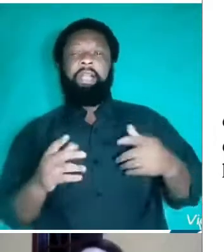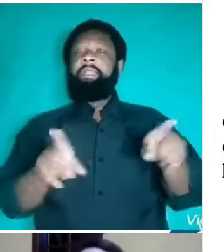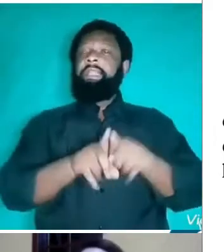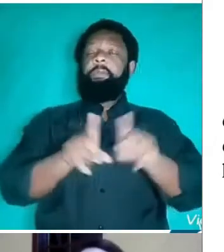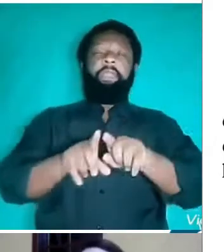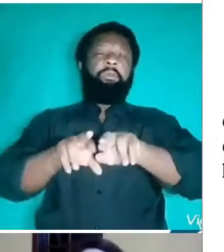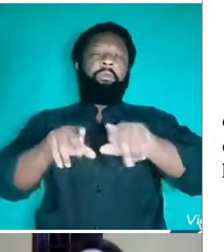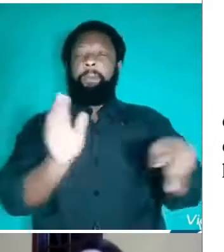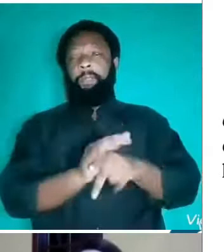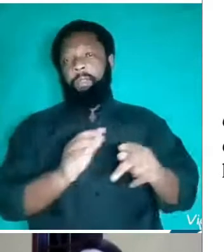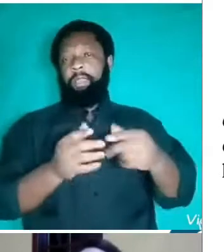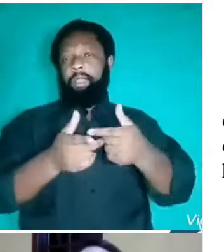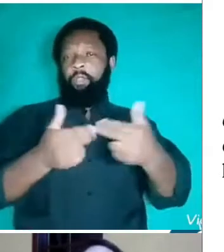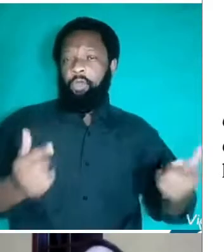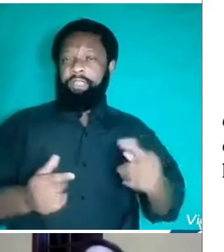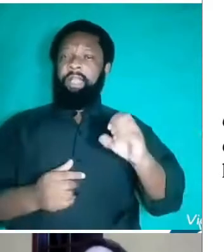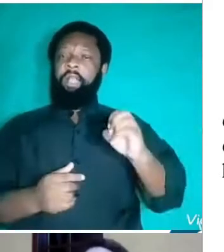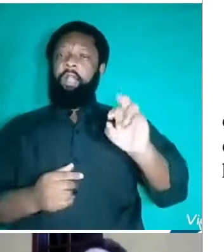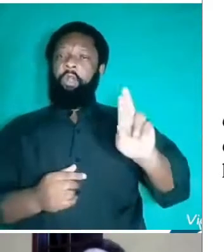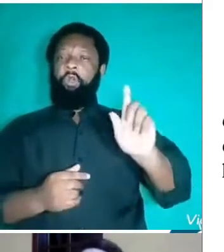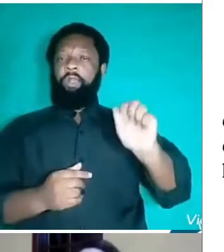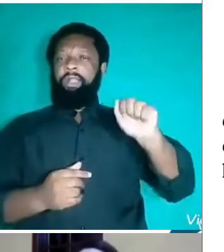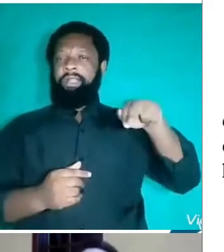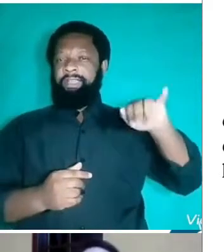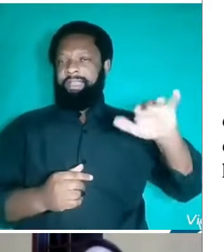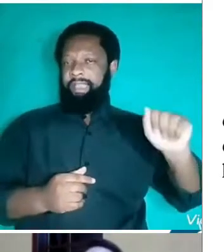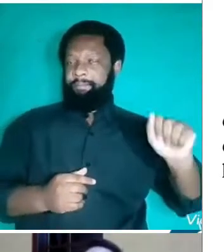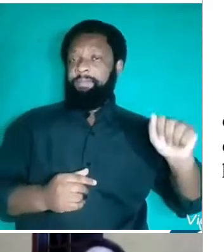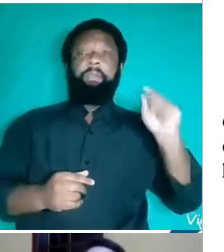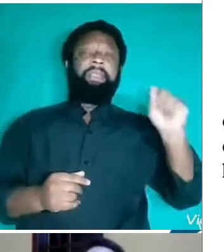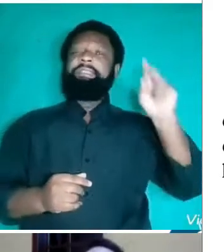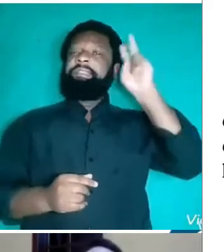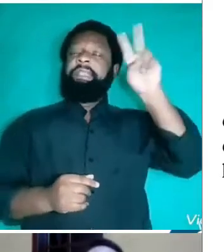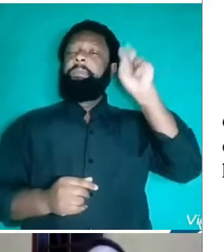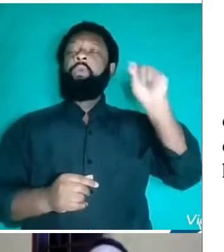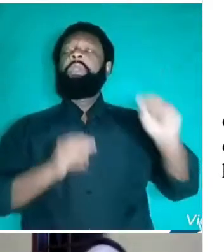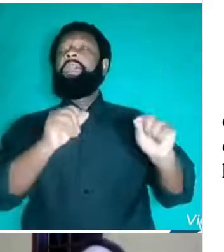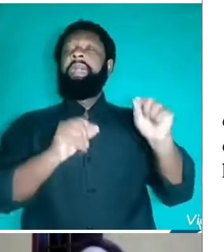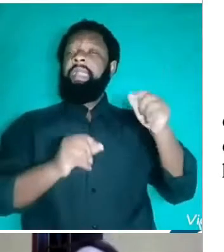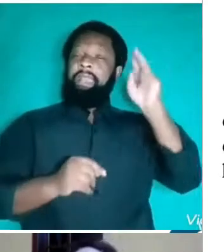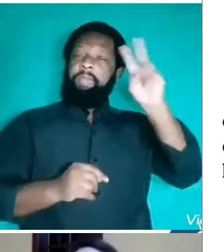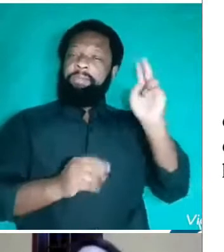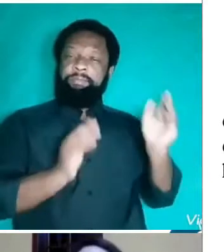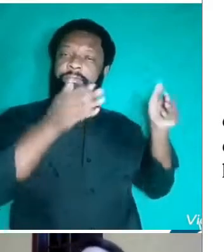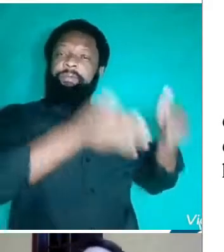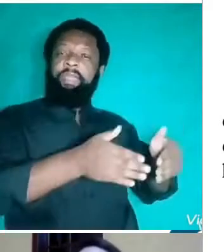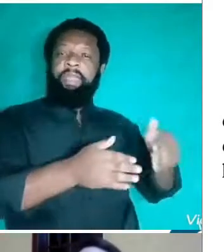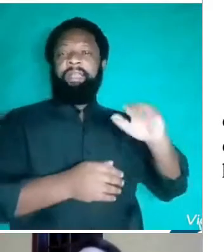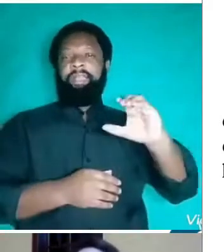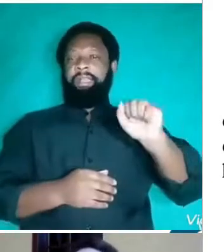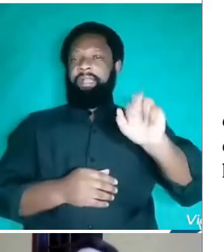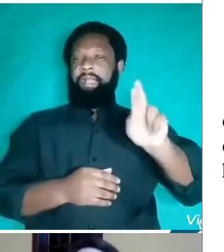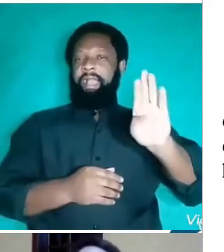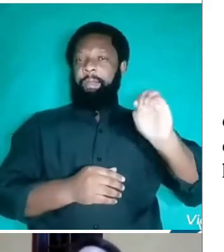e síntese de compostos orgânicos, Então, quando a gente pensa em composto orgânico, geralmente a gente pensa no elemento carbono, em